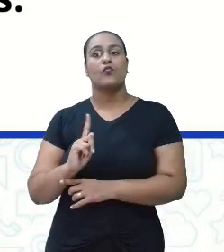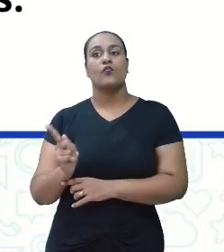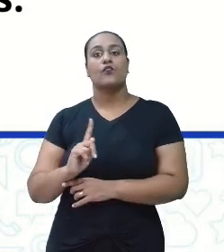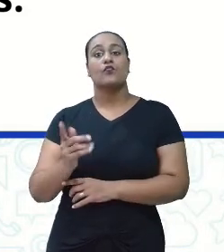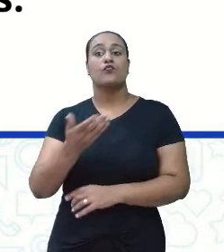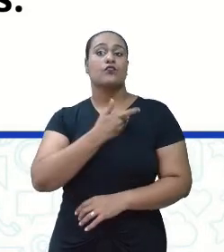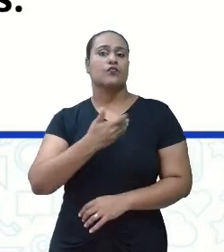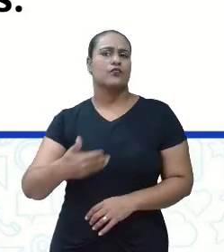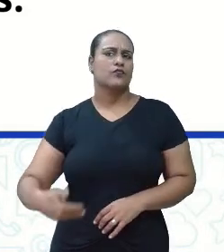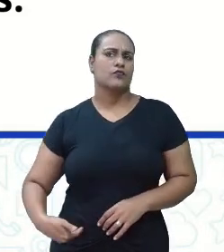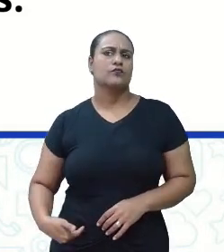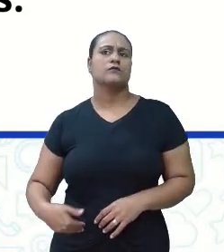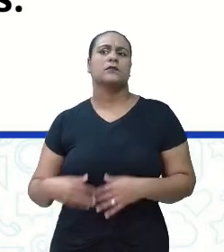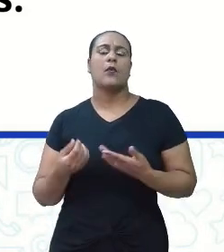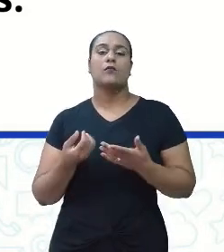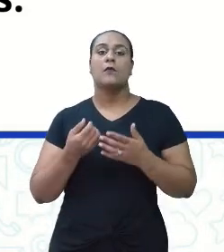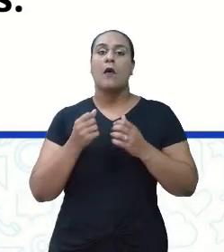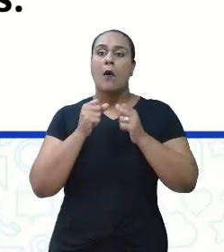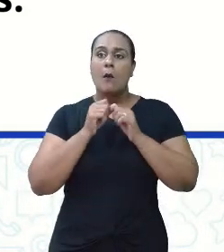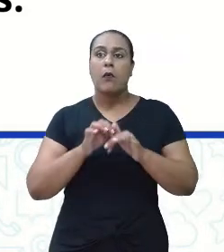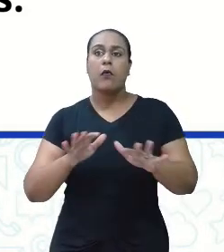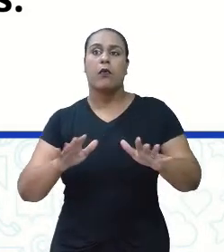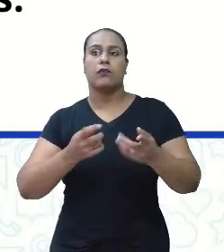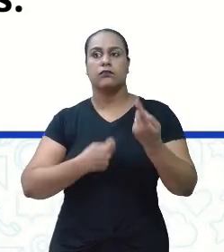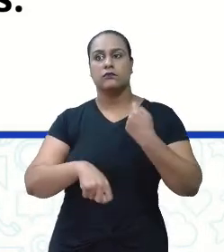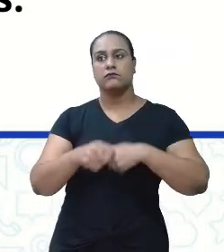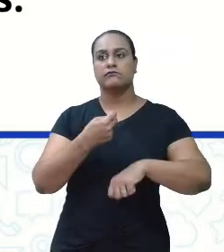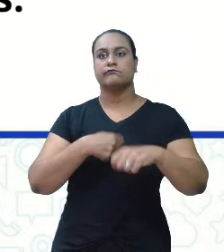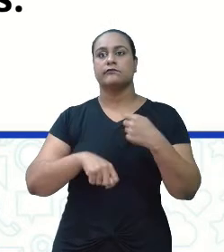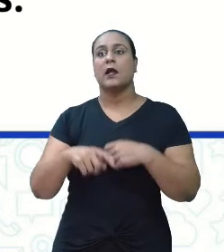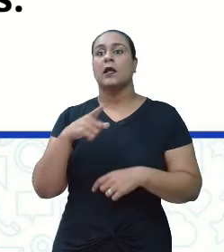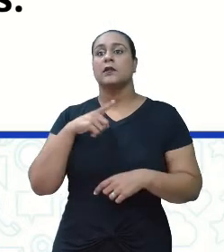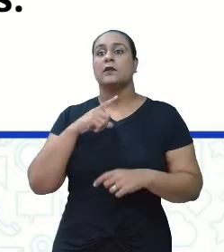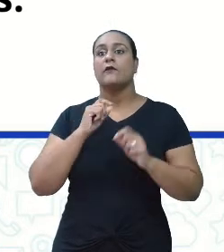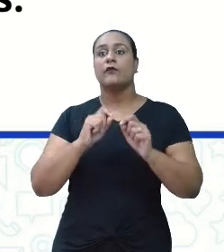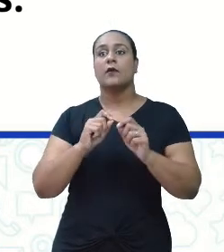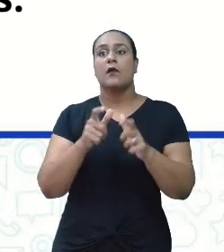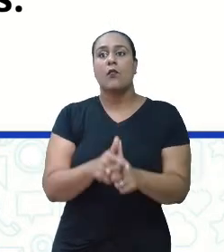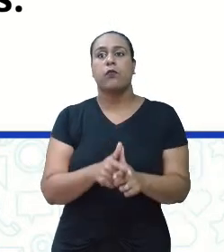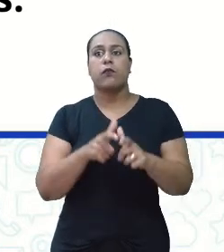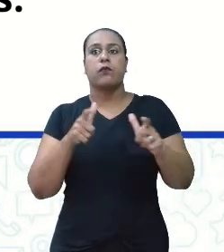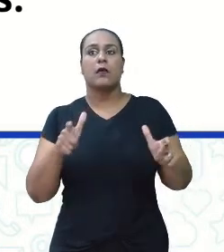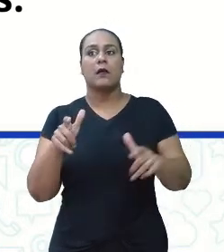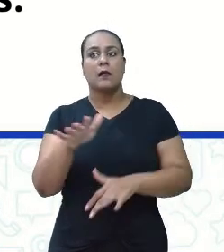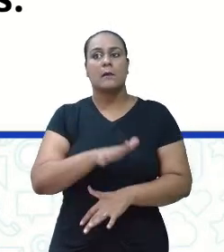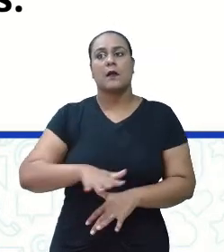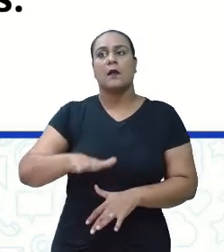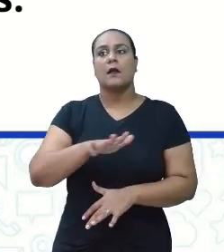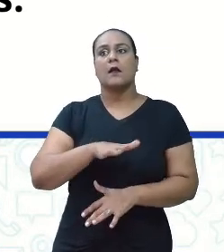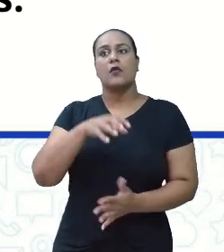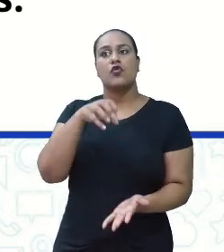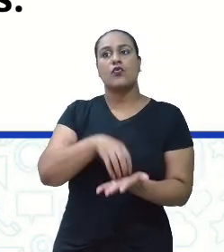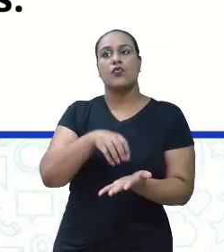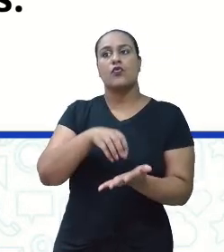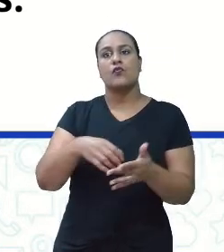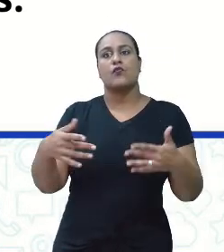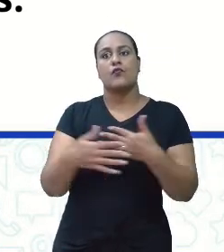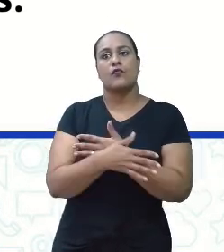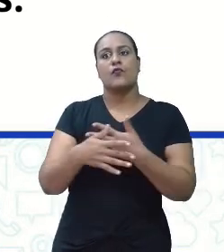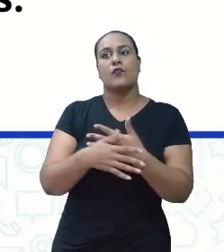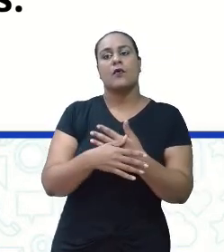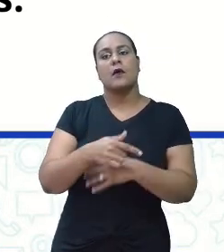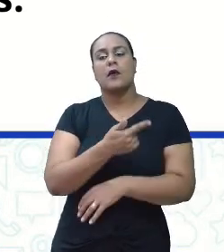pública. A expansão econômica das metrópoles produziu um crescimento demográfico do núcleo urbano central e das demais situadas em seu